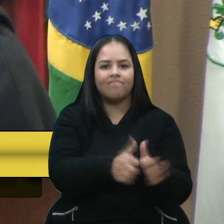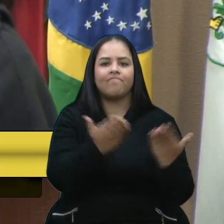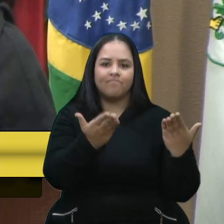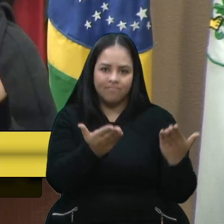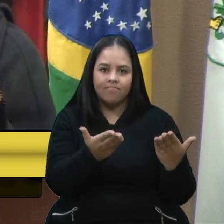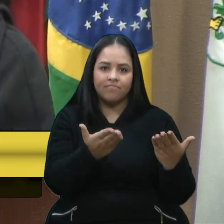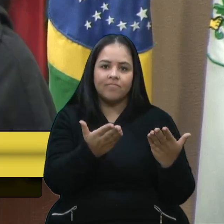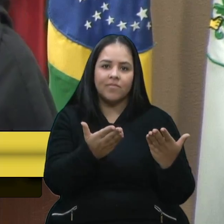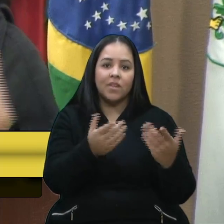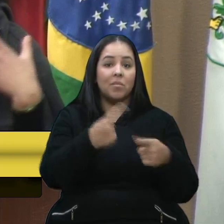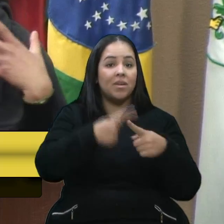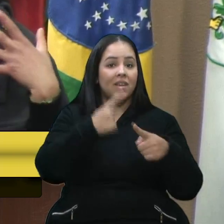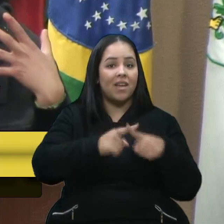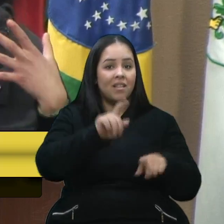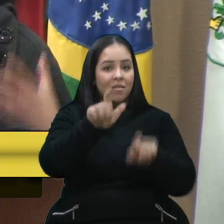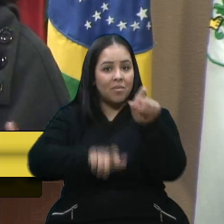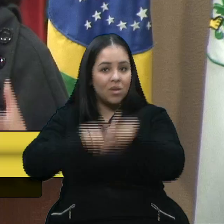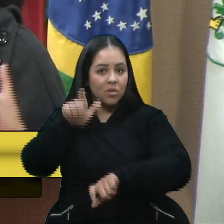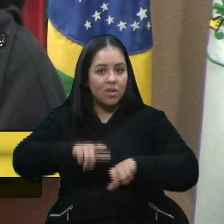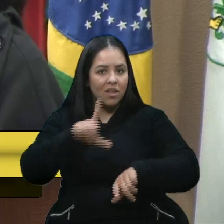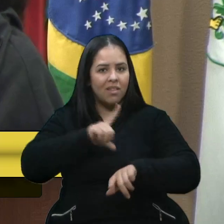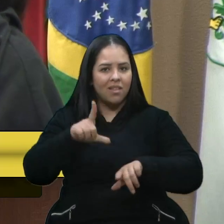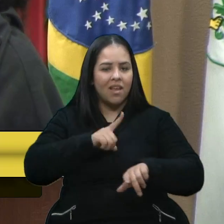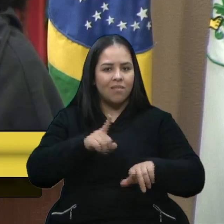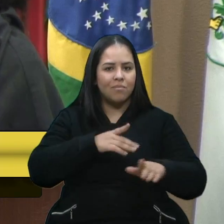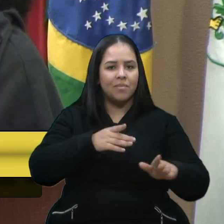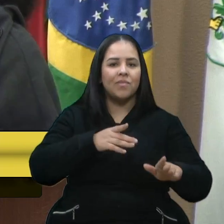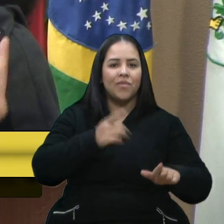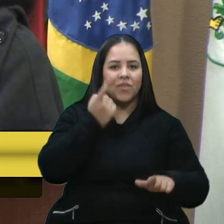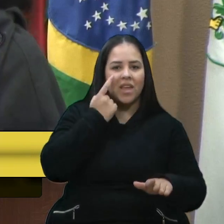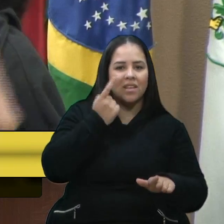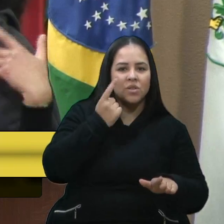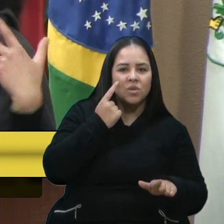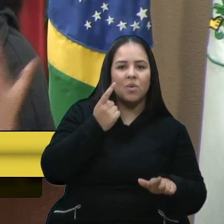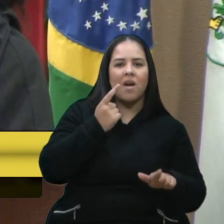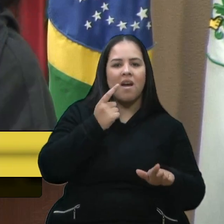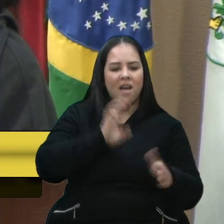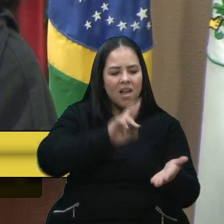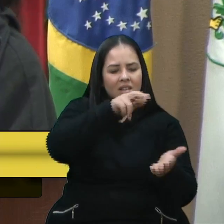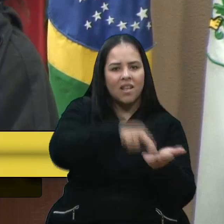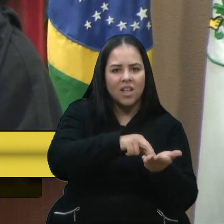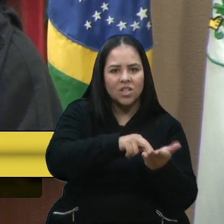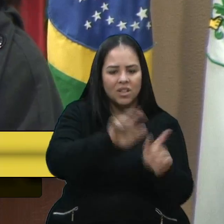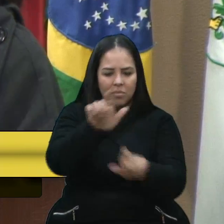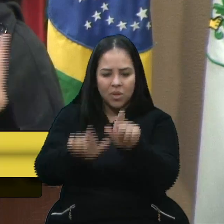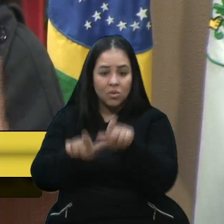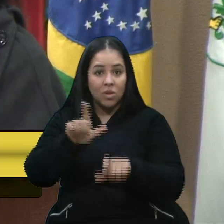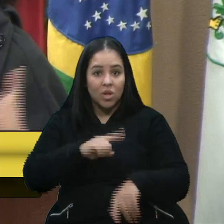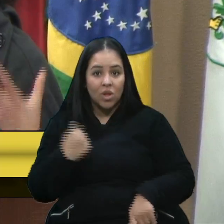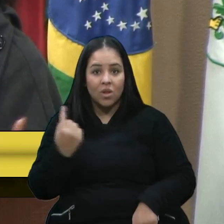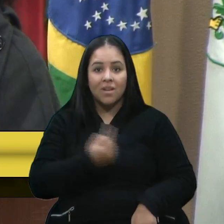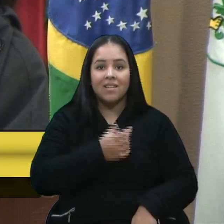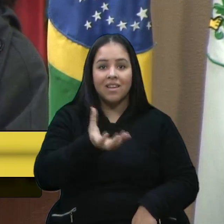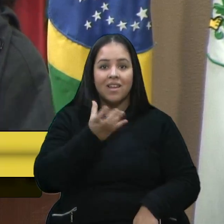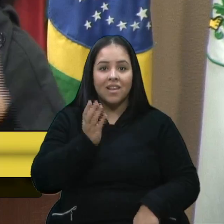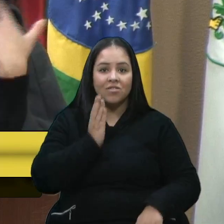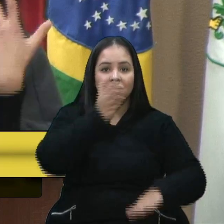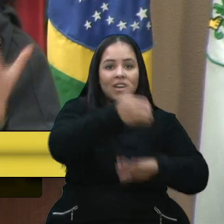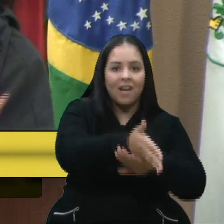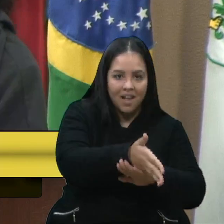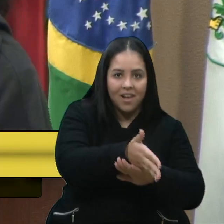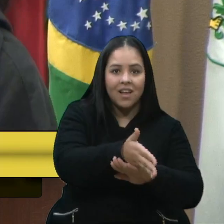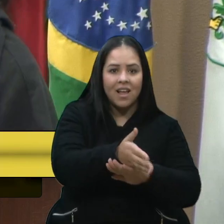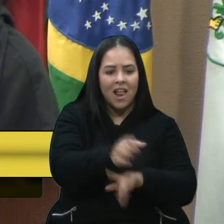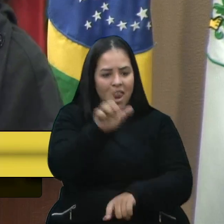artistas que dialogam com a realidade daqueles e daquelas que nós queremos tanto atingir, daqueles e daquelas que nós